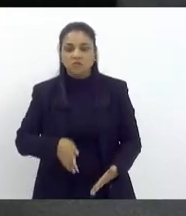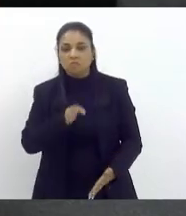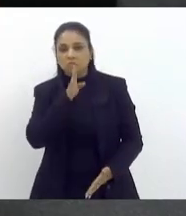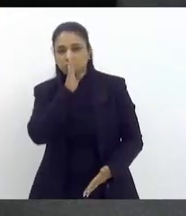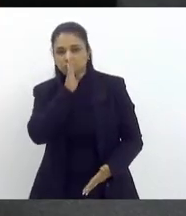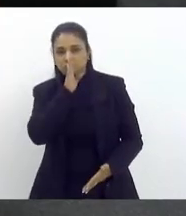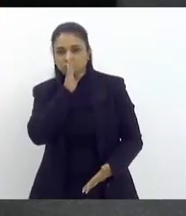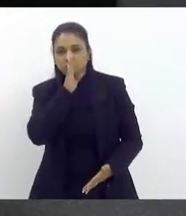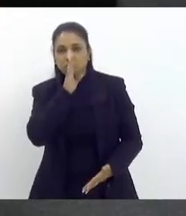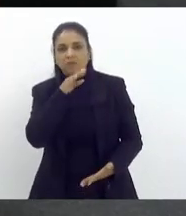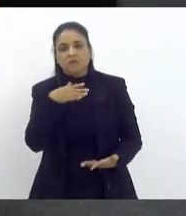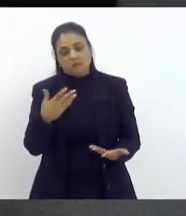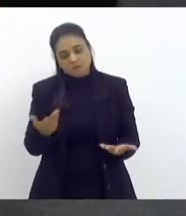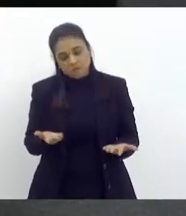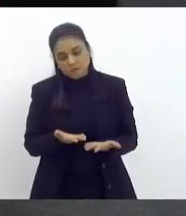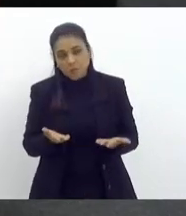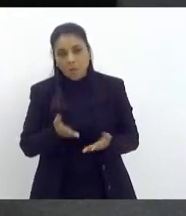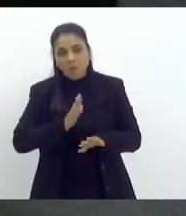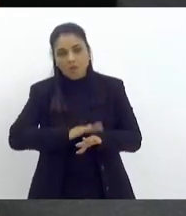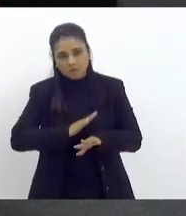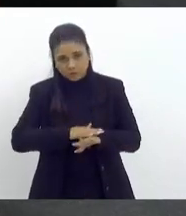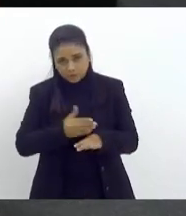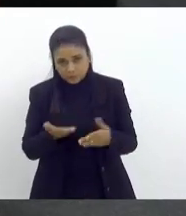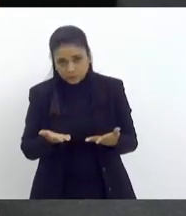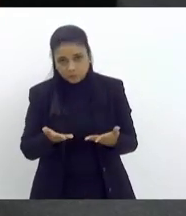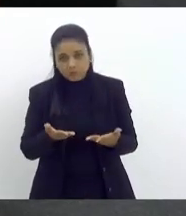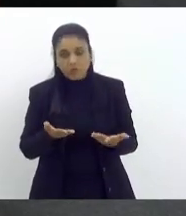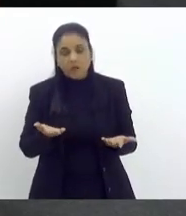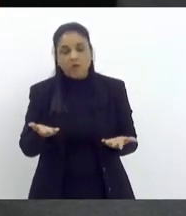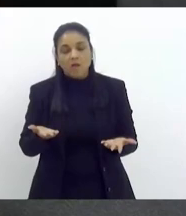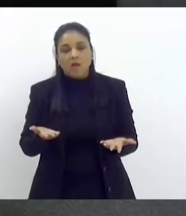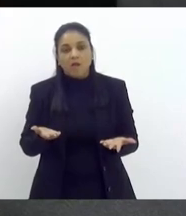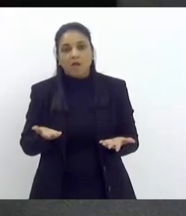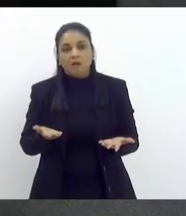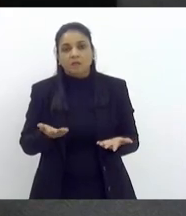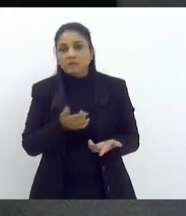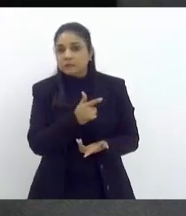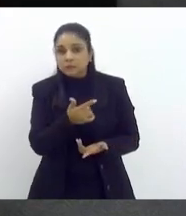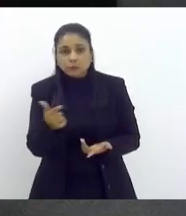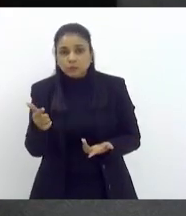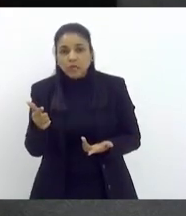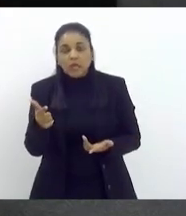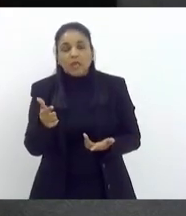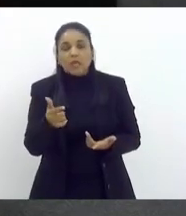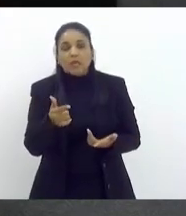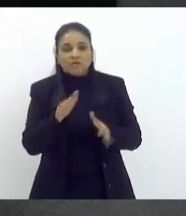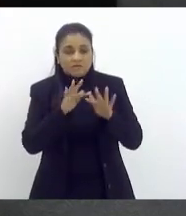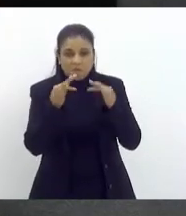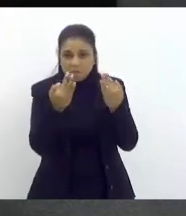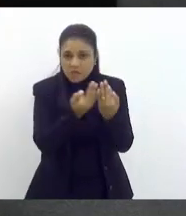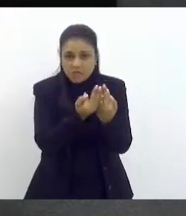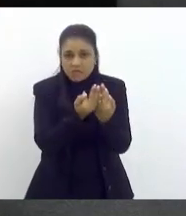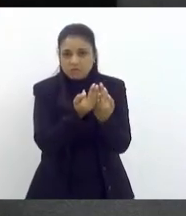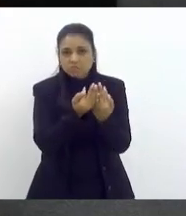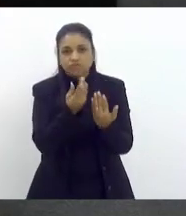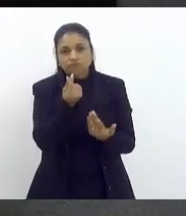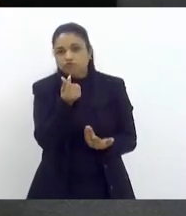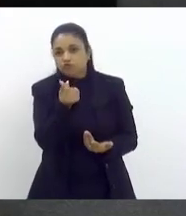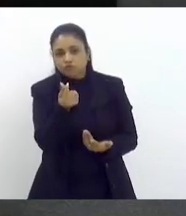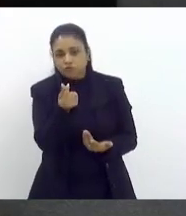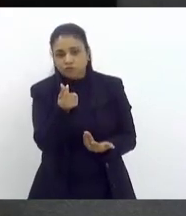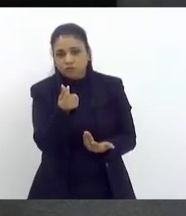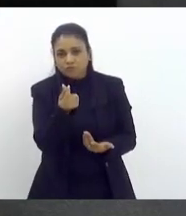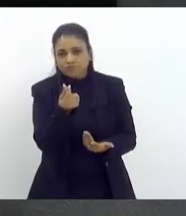da situação de barbárie que a gente está vivendo agora sem com essas famílias que não tem dinheiro